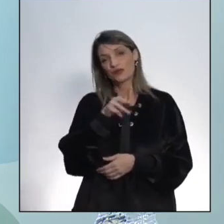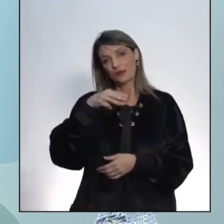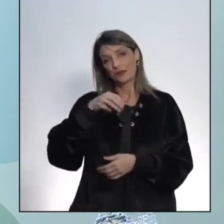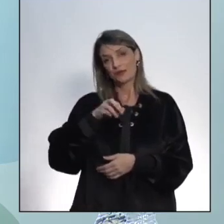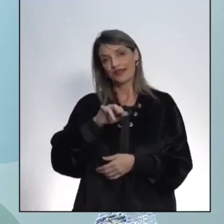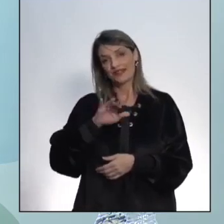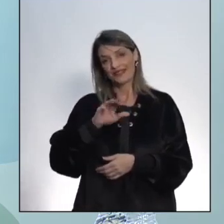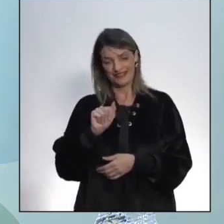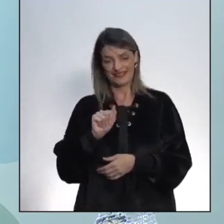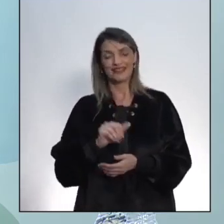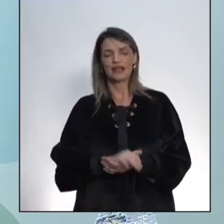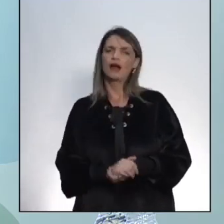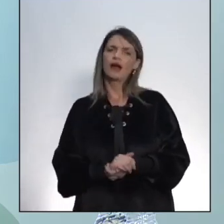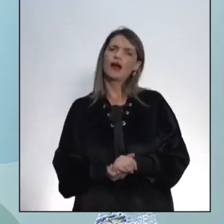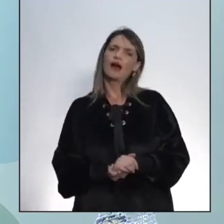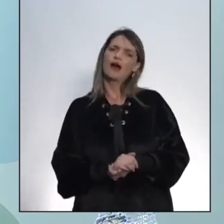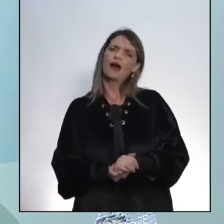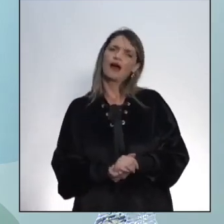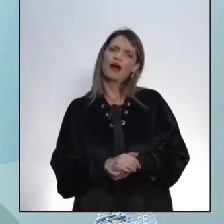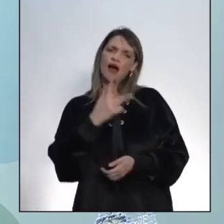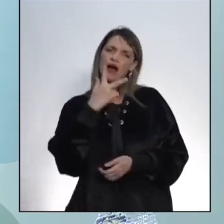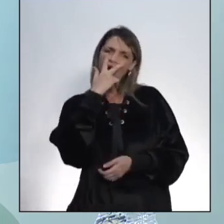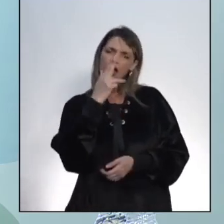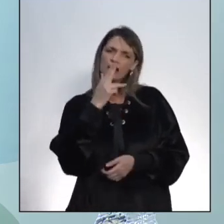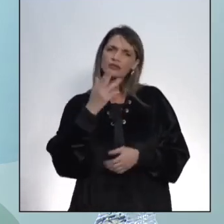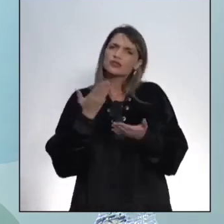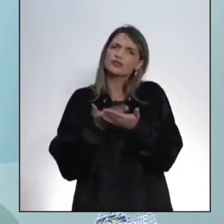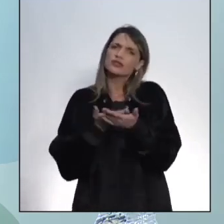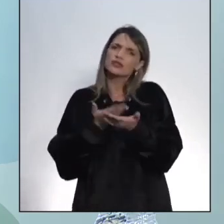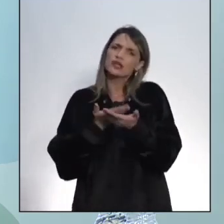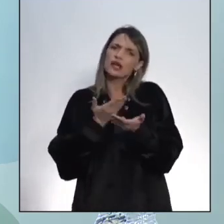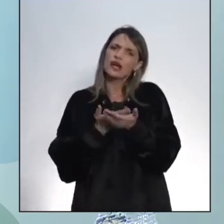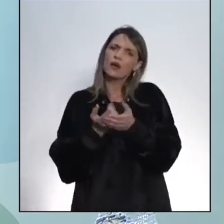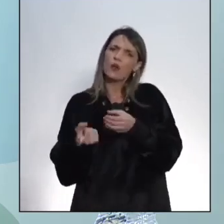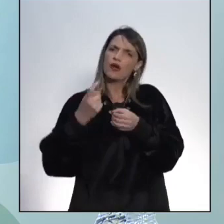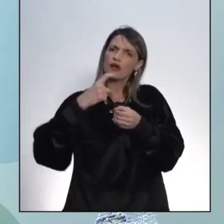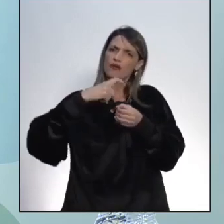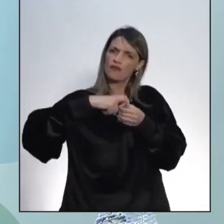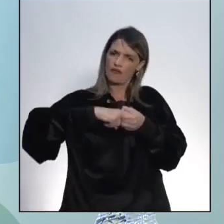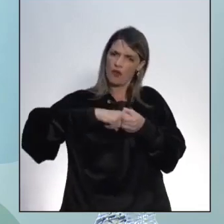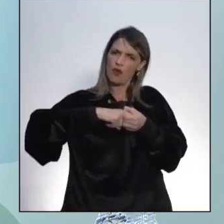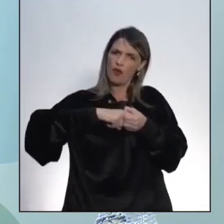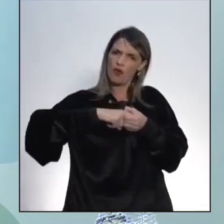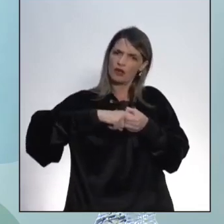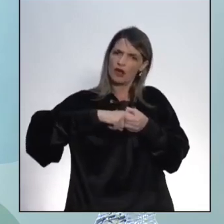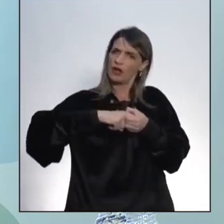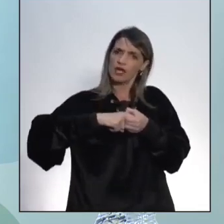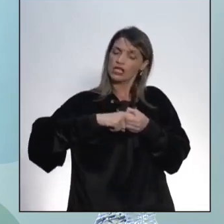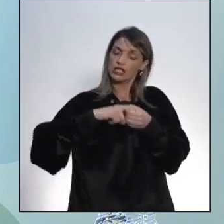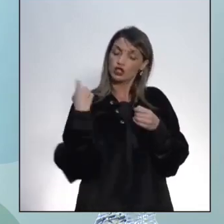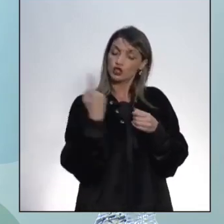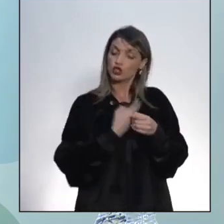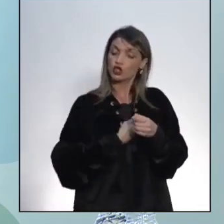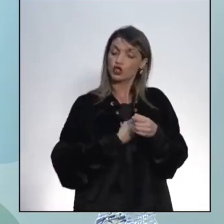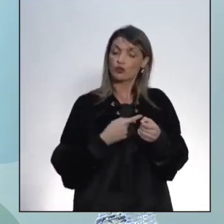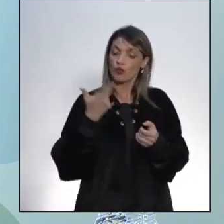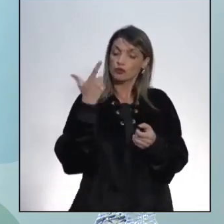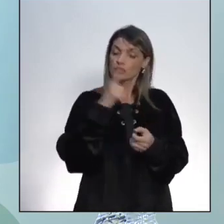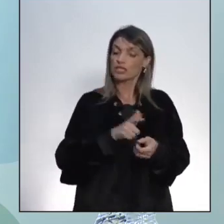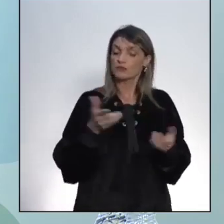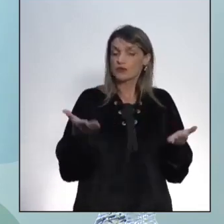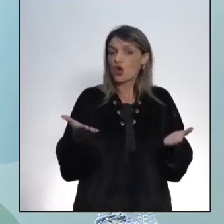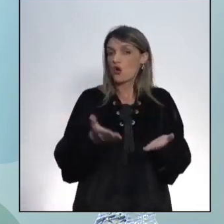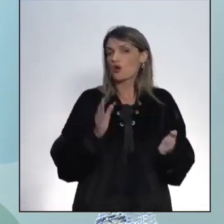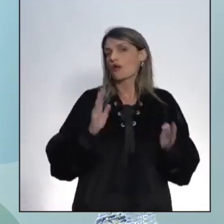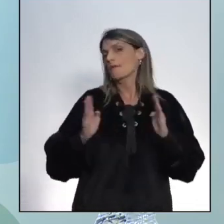Cecília. Você acha que no retorno às aulas e os avanços que conseguimos no uso da tecnologia agora,